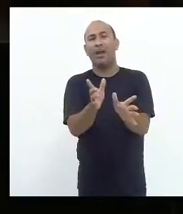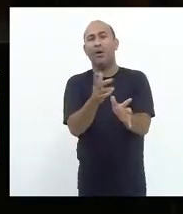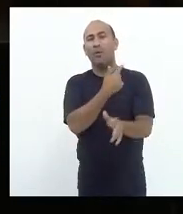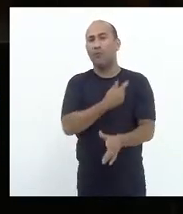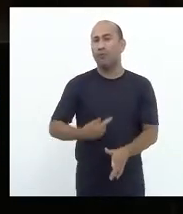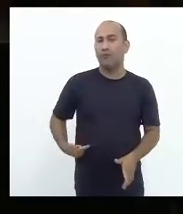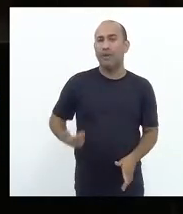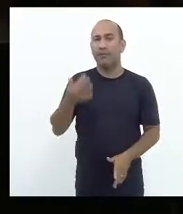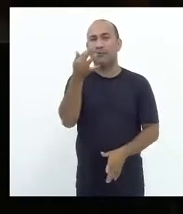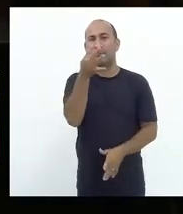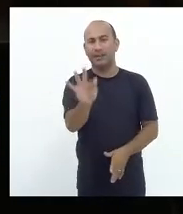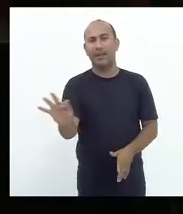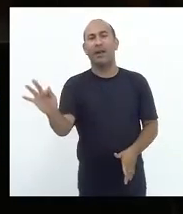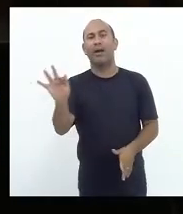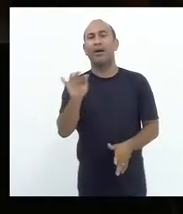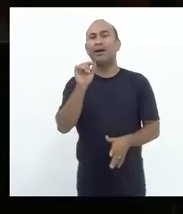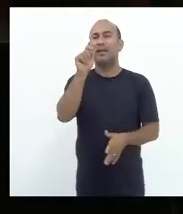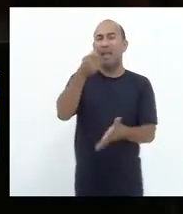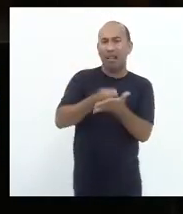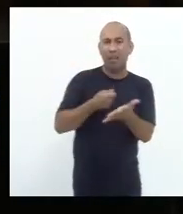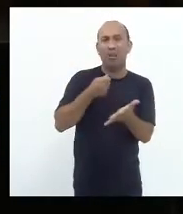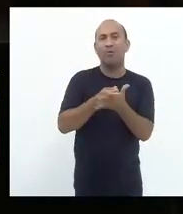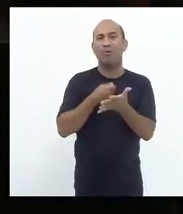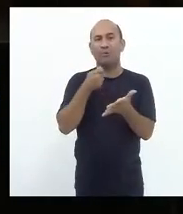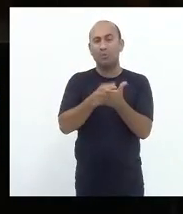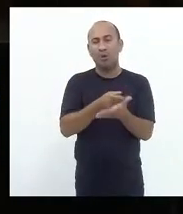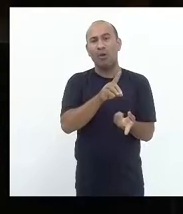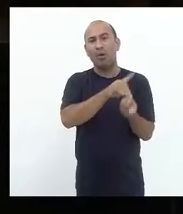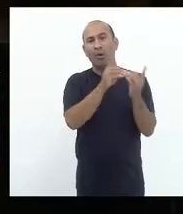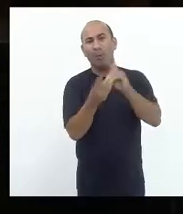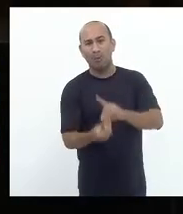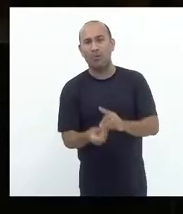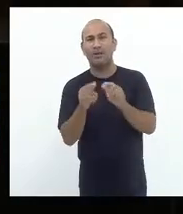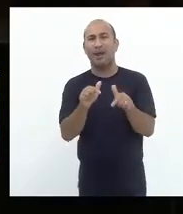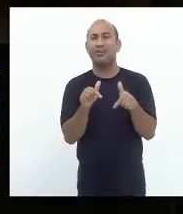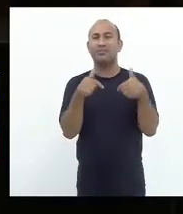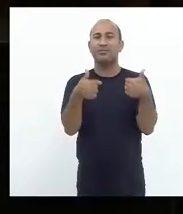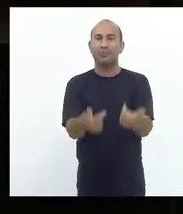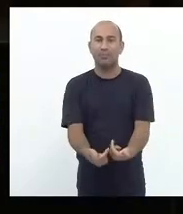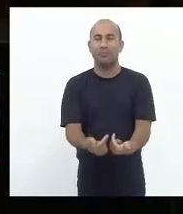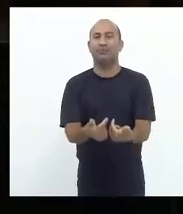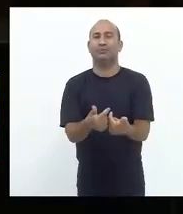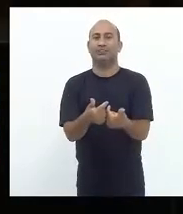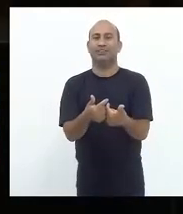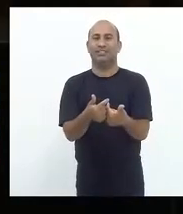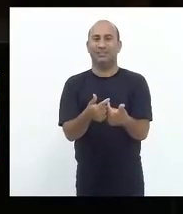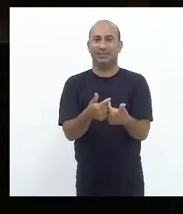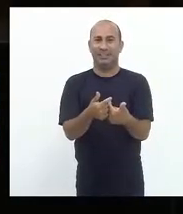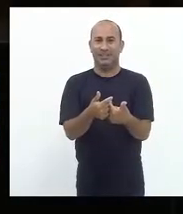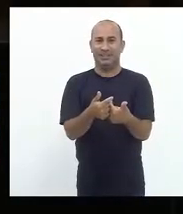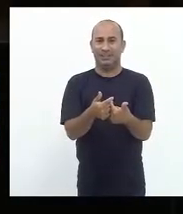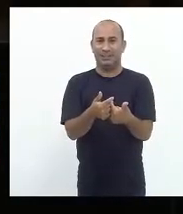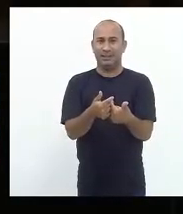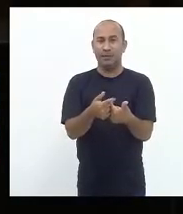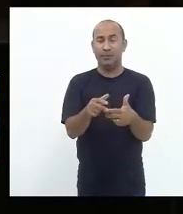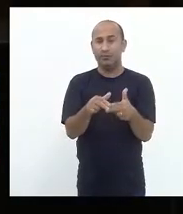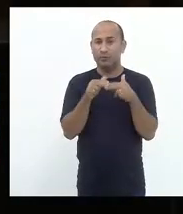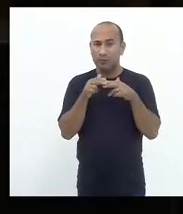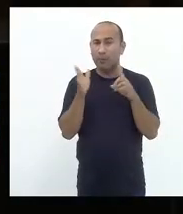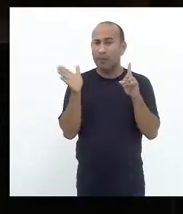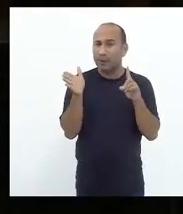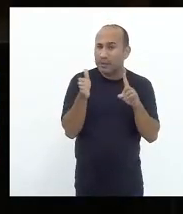governo federal, que lutou contra as possibilidades concretas de